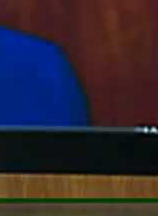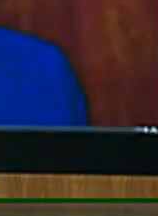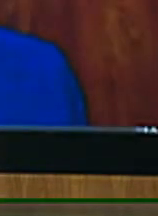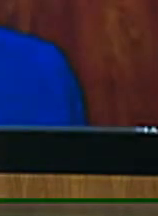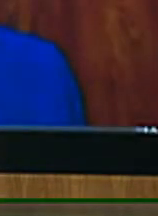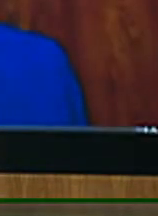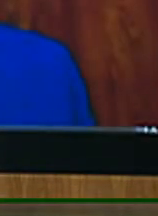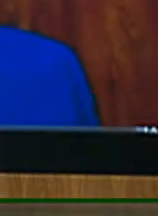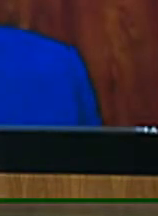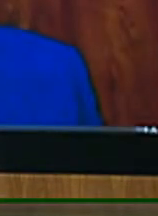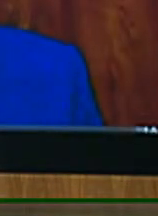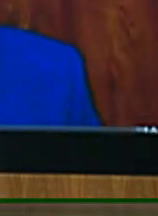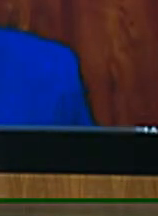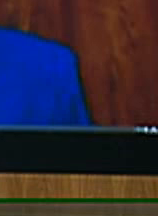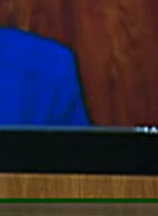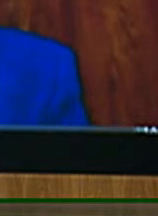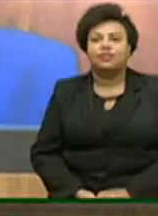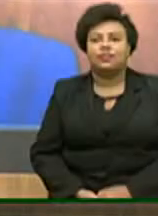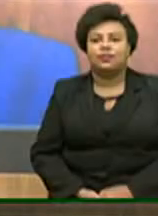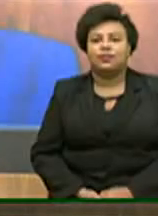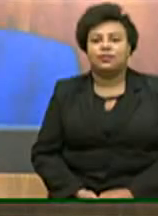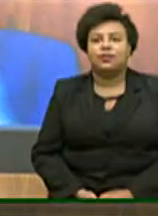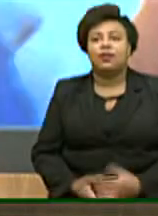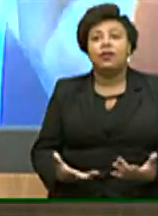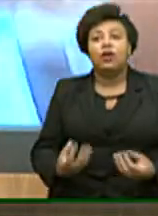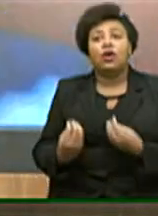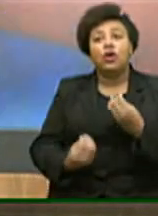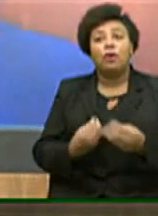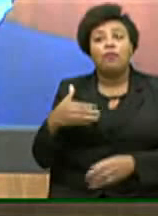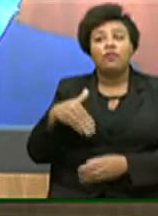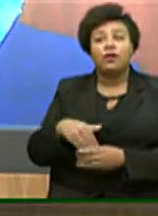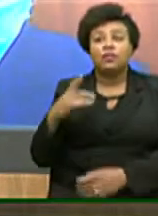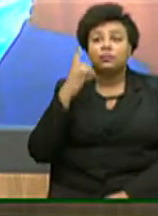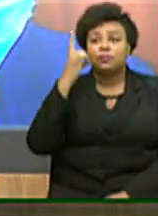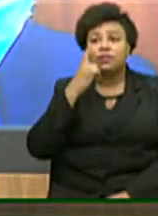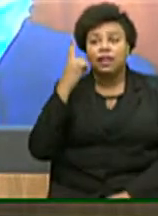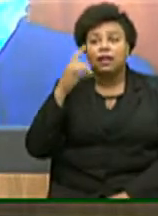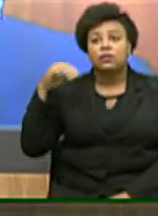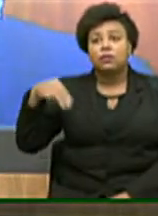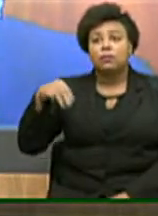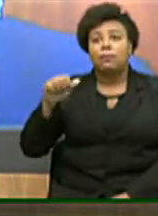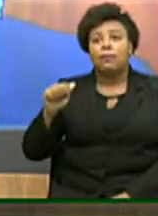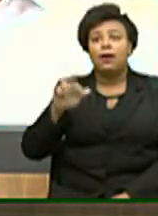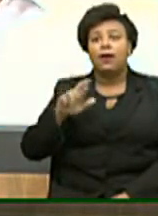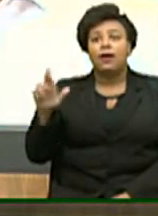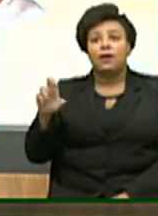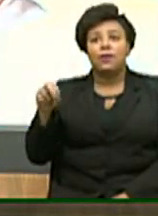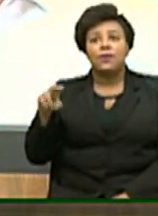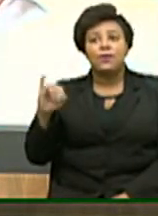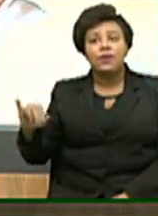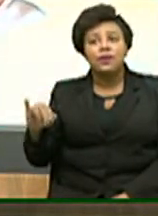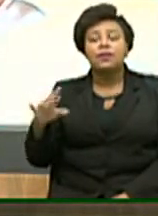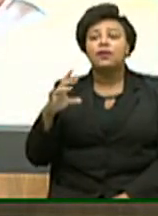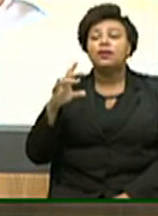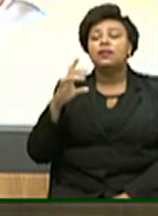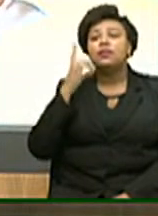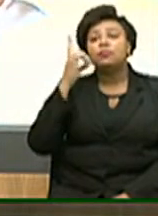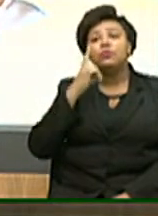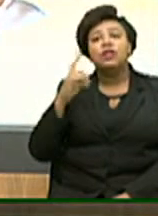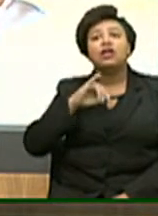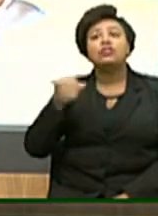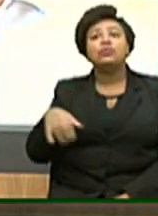Como vota o deputado Fernando Marrone? Favorável, presidente. Deputado Jefferson